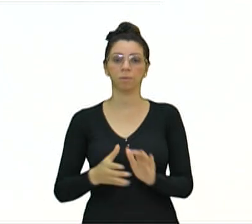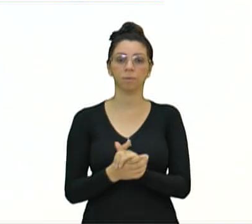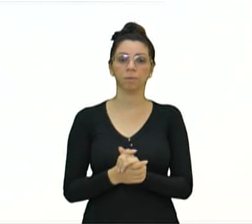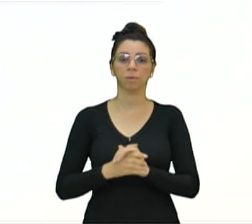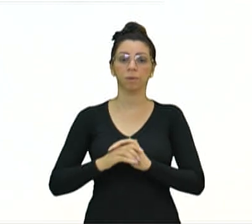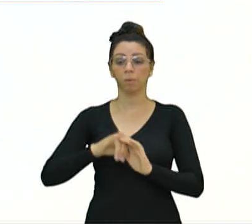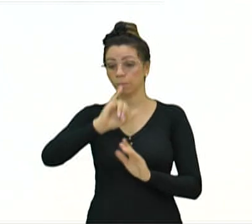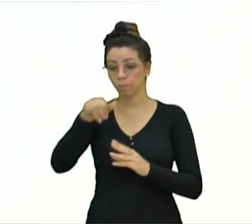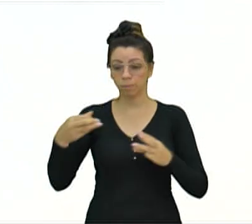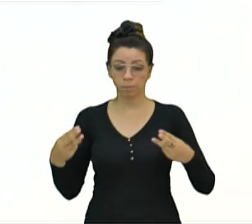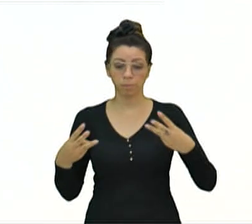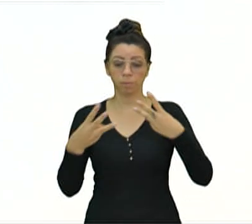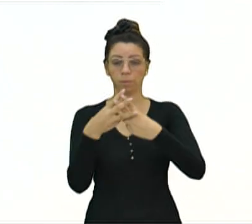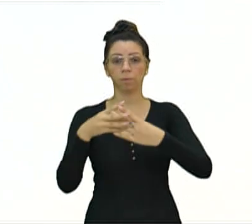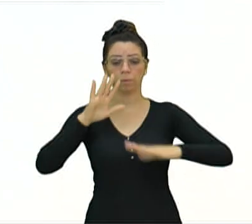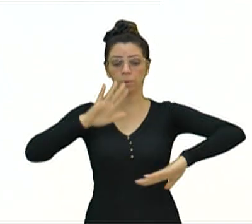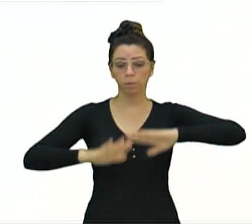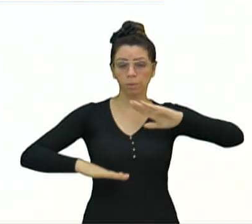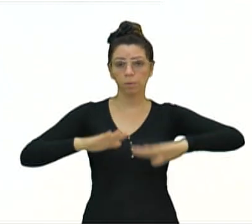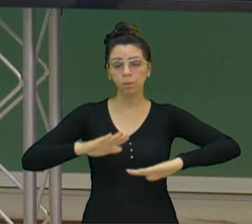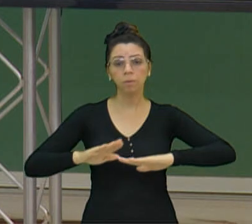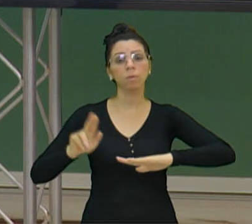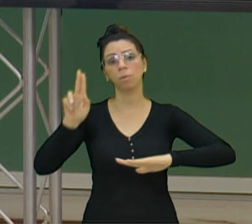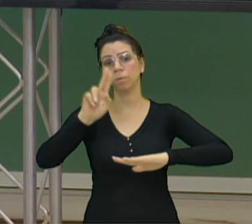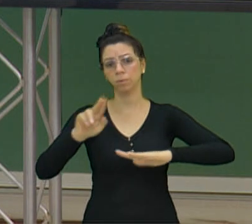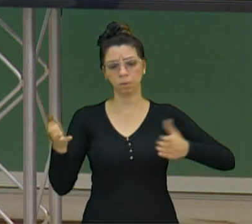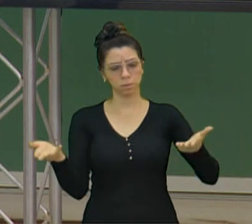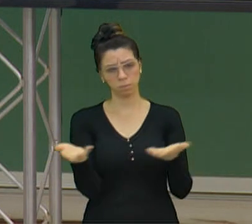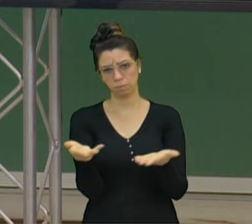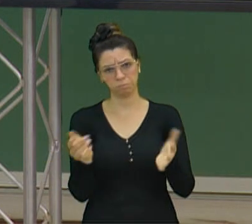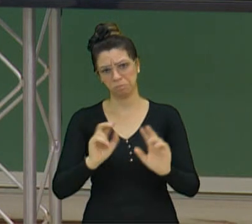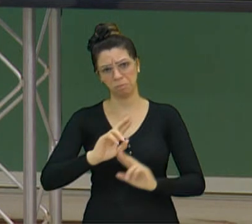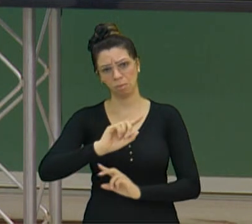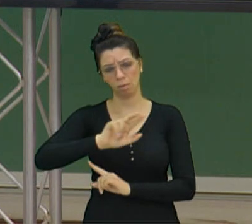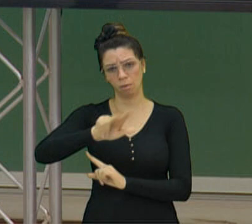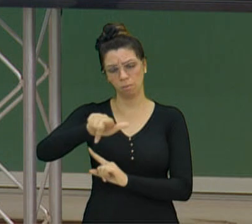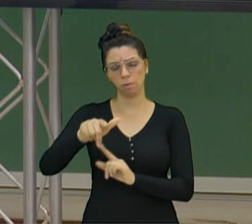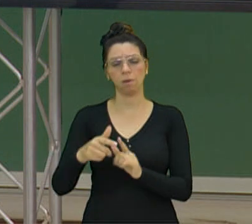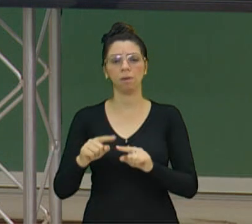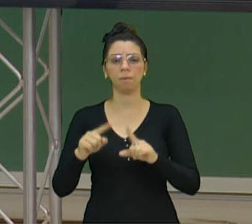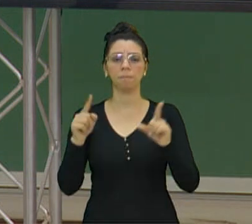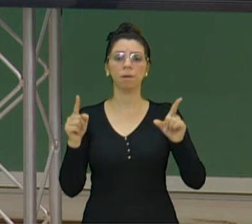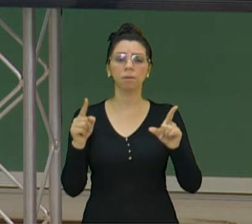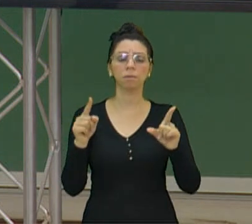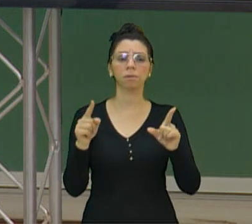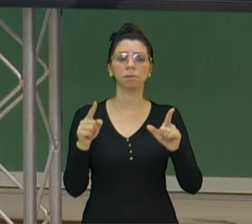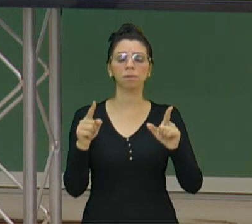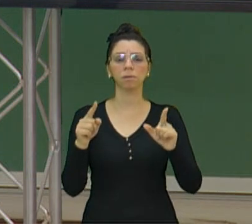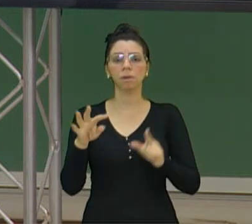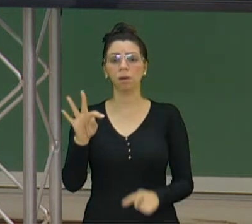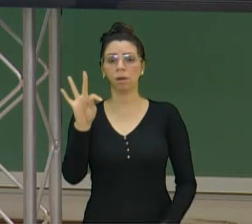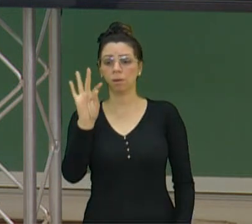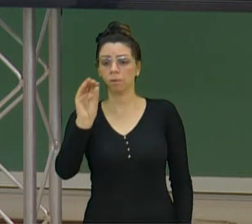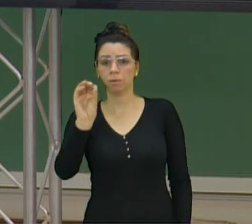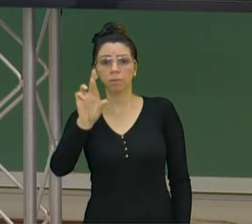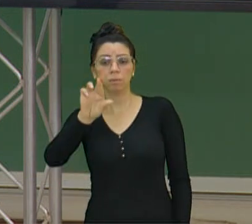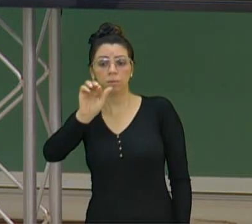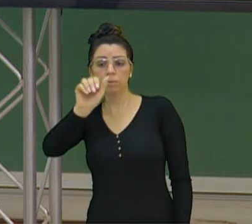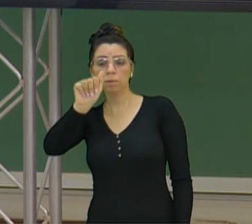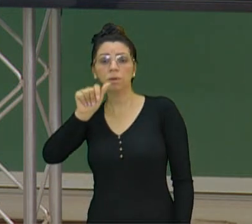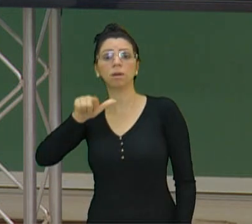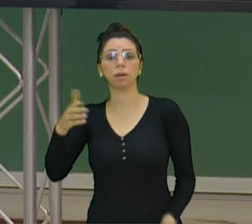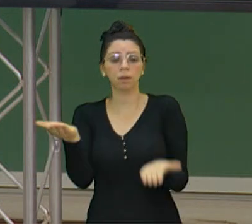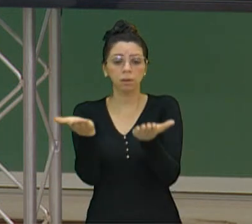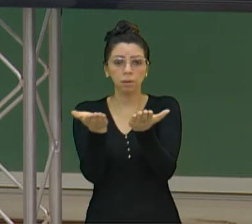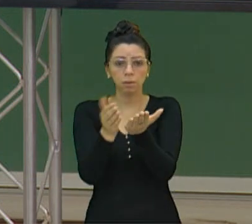judaísmo, mesmo que esse tambor não seja atualmente usado nas manifestações culturais, a Torá, que é um